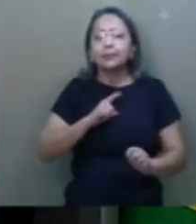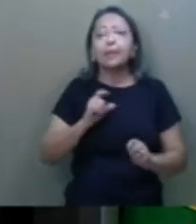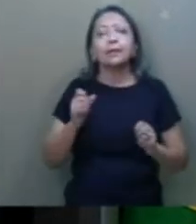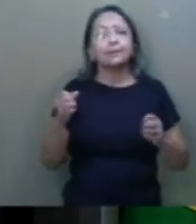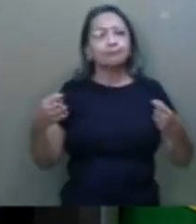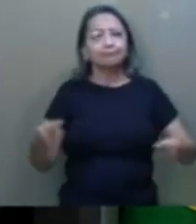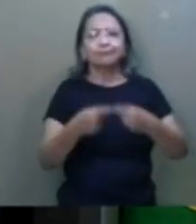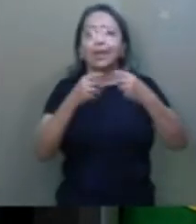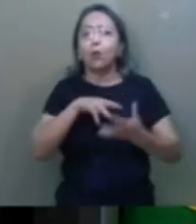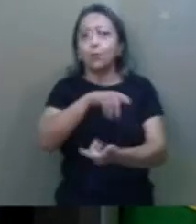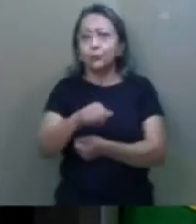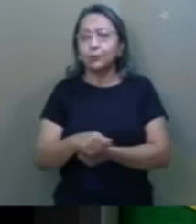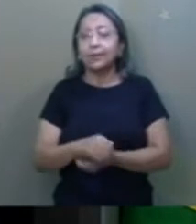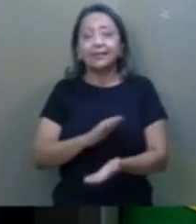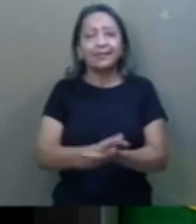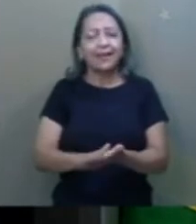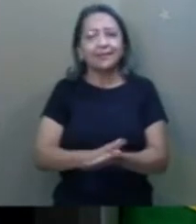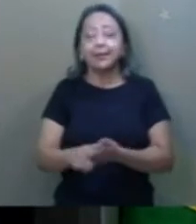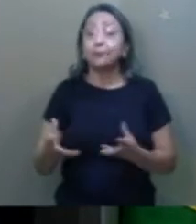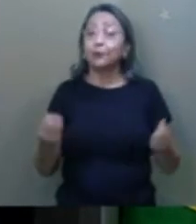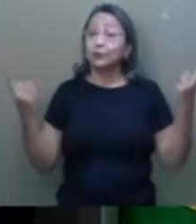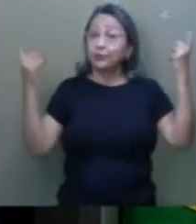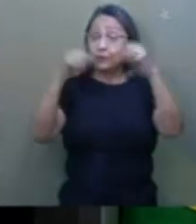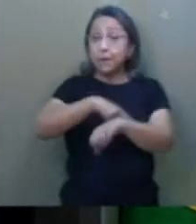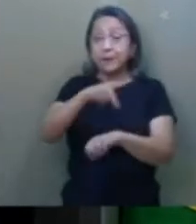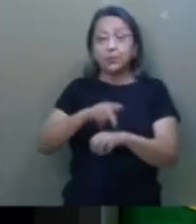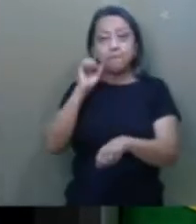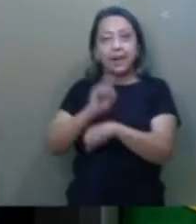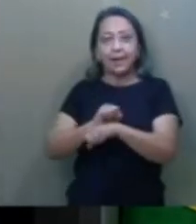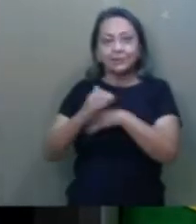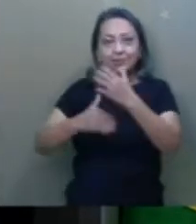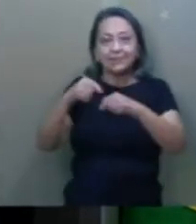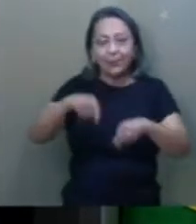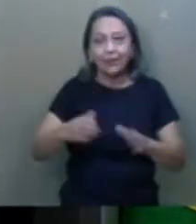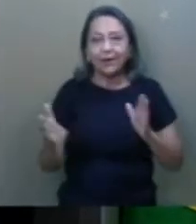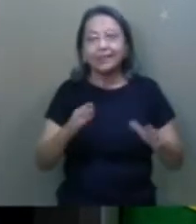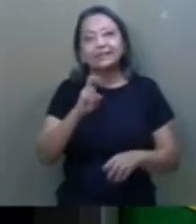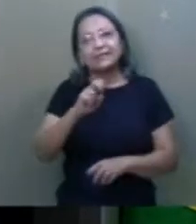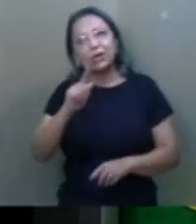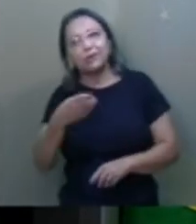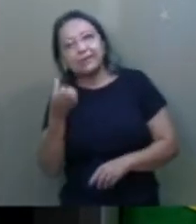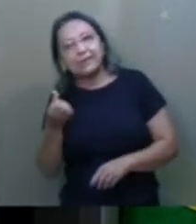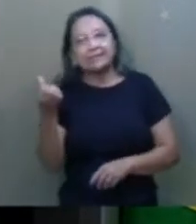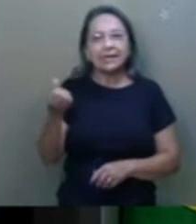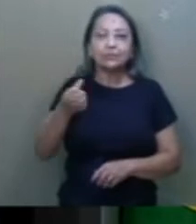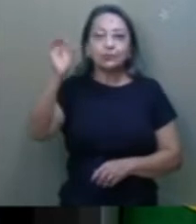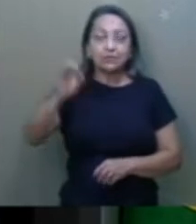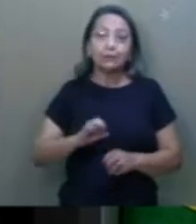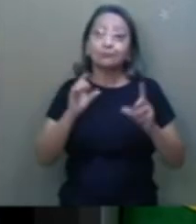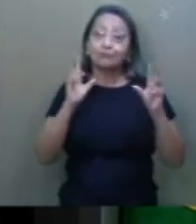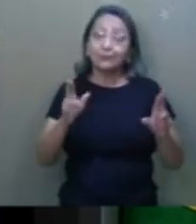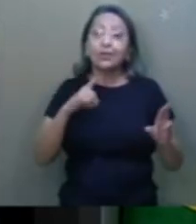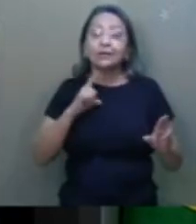ao mundo. E nada, muito dificilmente, o Brasil deixará de crescer esse ano entre 5,5% e 6%, com base no que